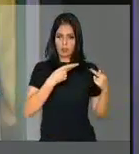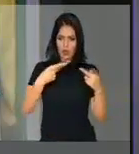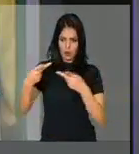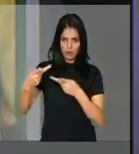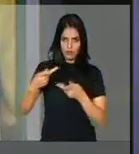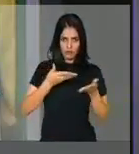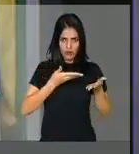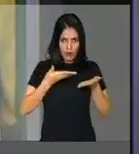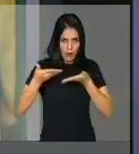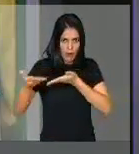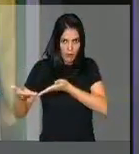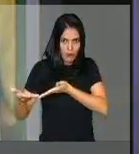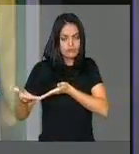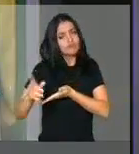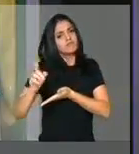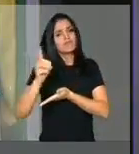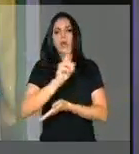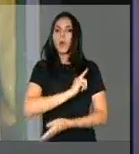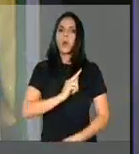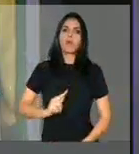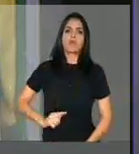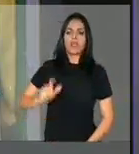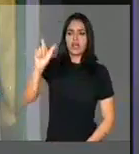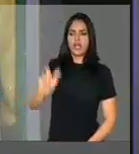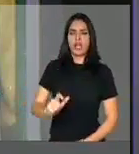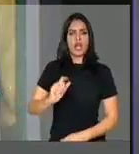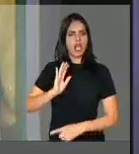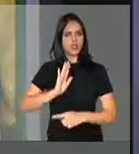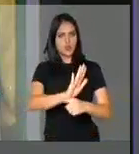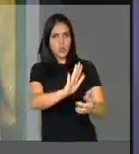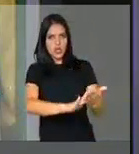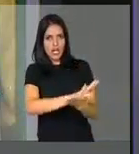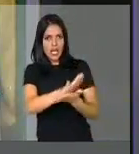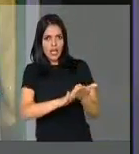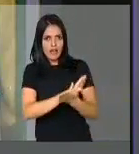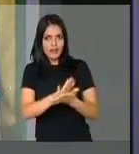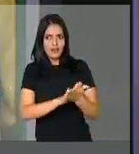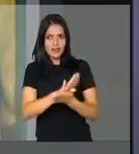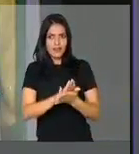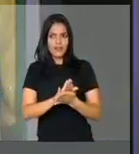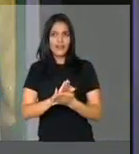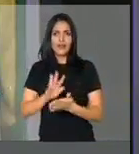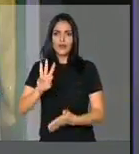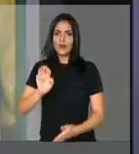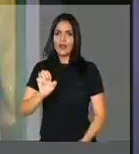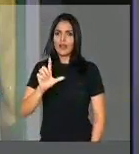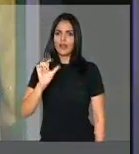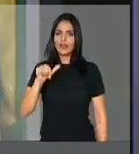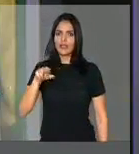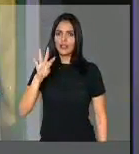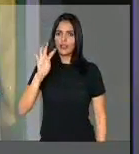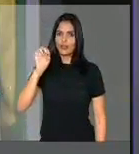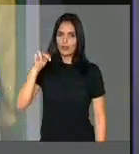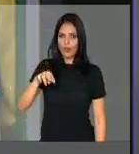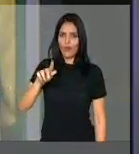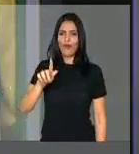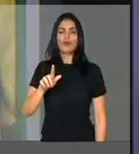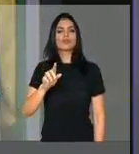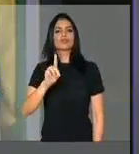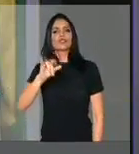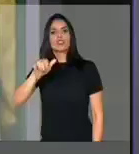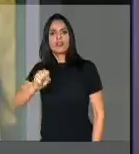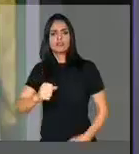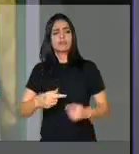convidado. O senhor governador, que nada colaborou para isso, e é o atual governador, o Wellington Dias, deu uma